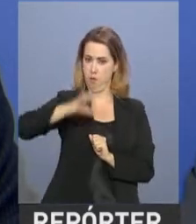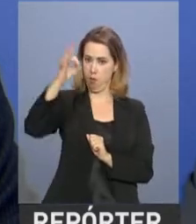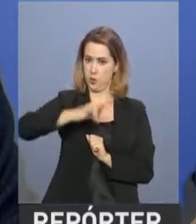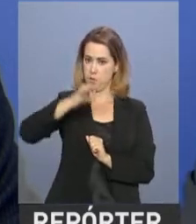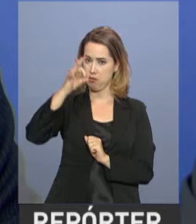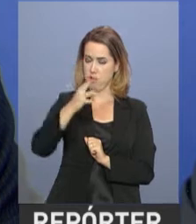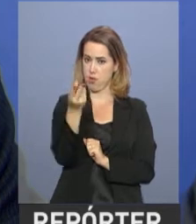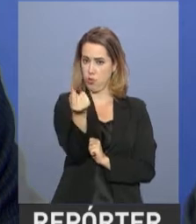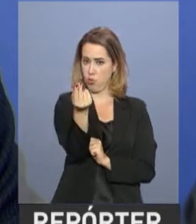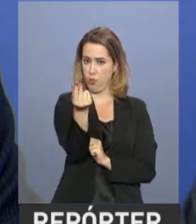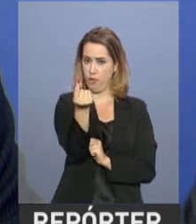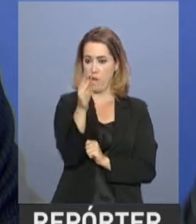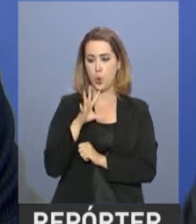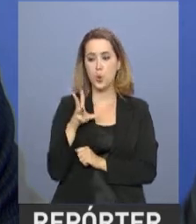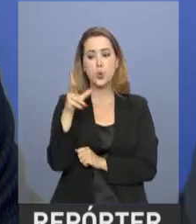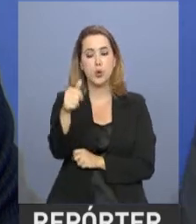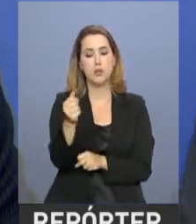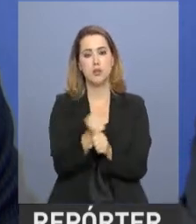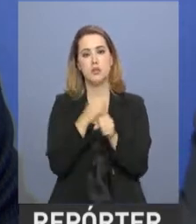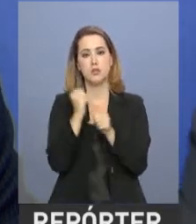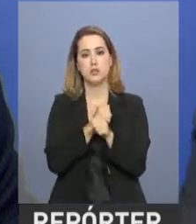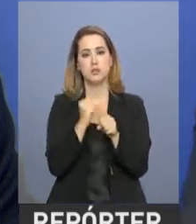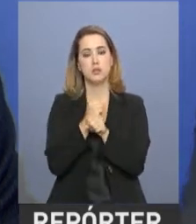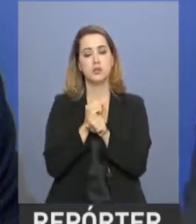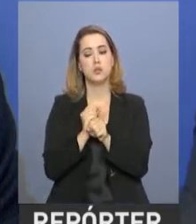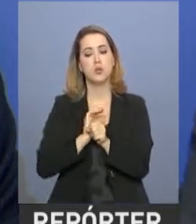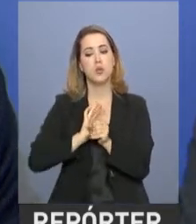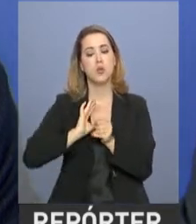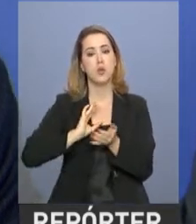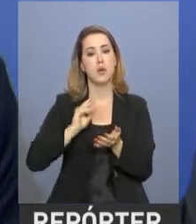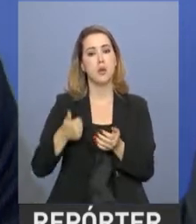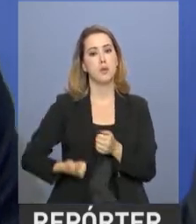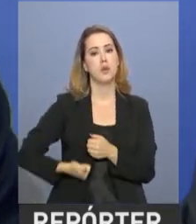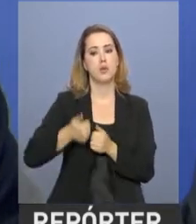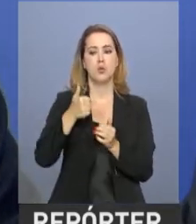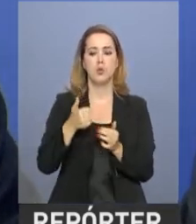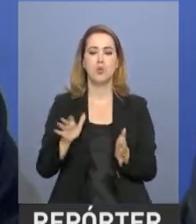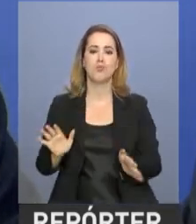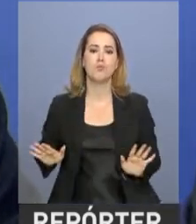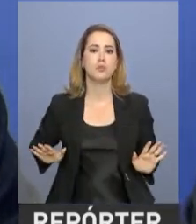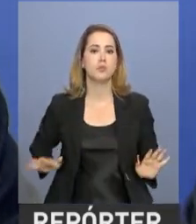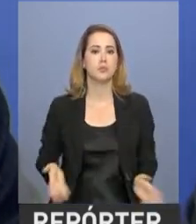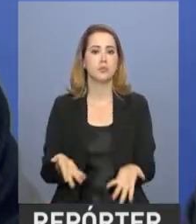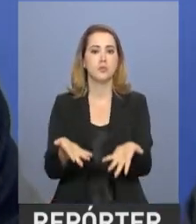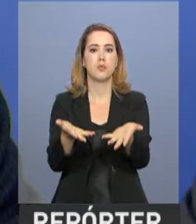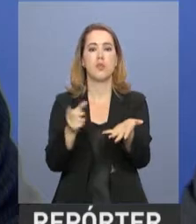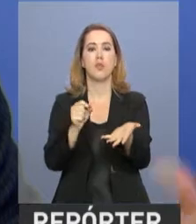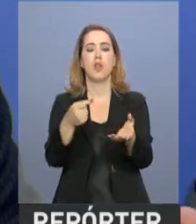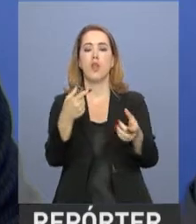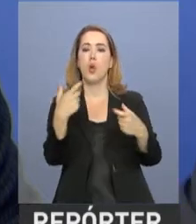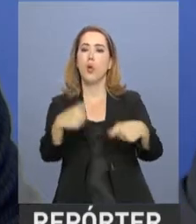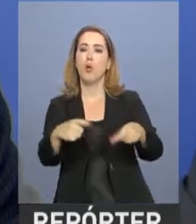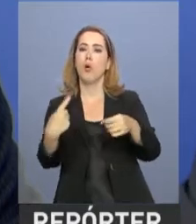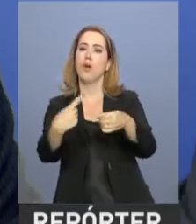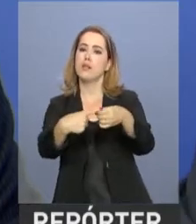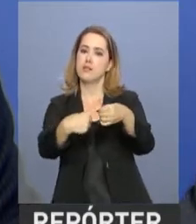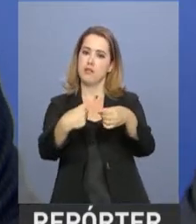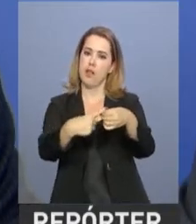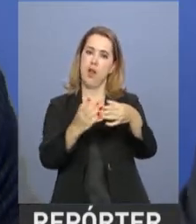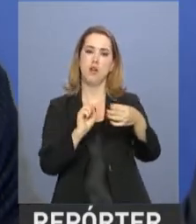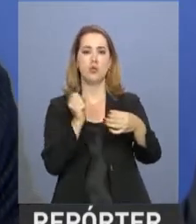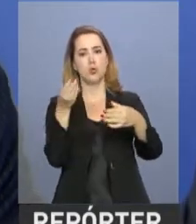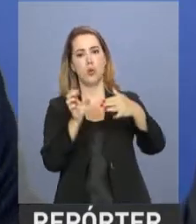valor da obra para incentivar o órgão, né, o município, a empresa,